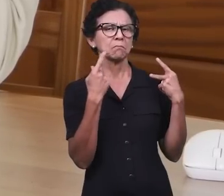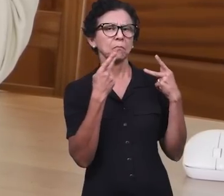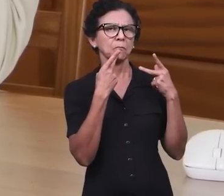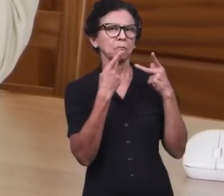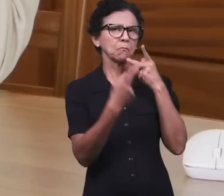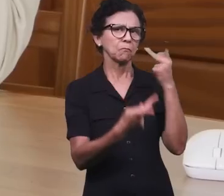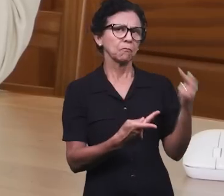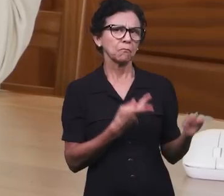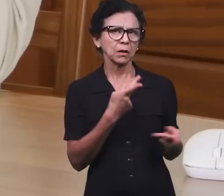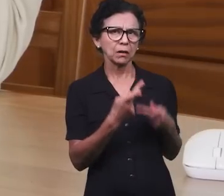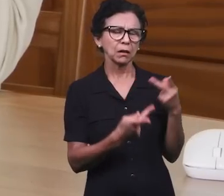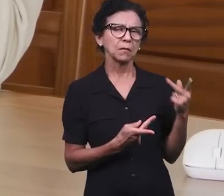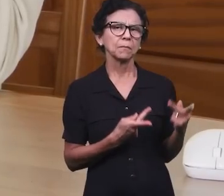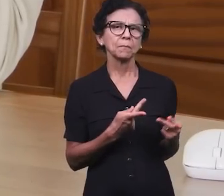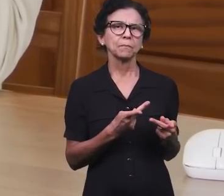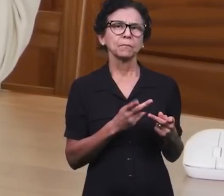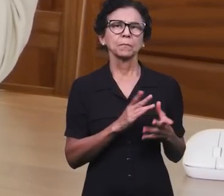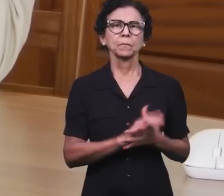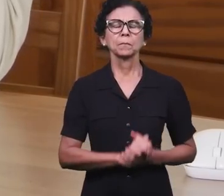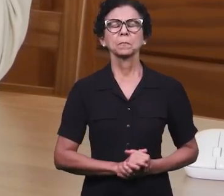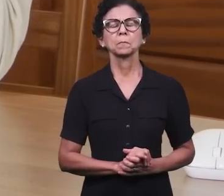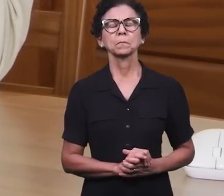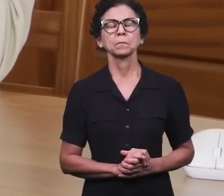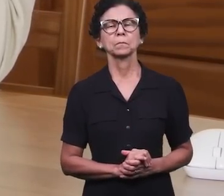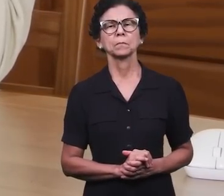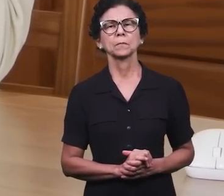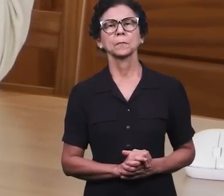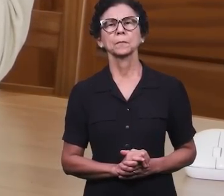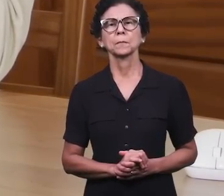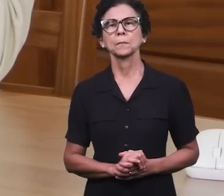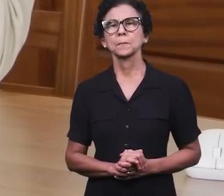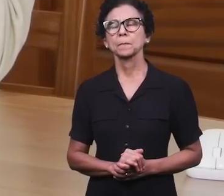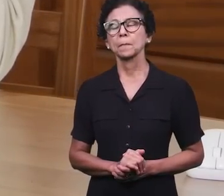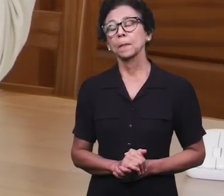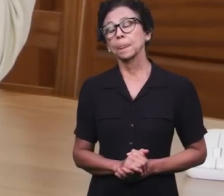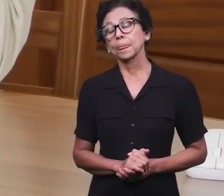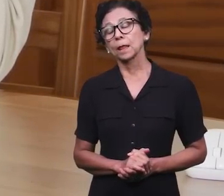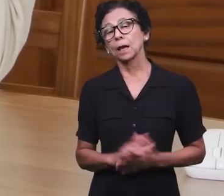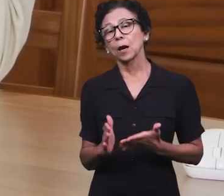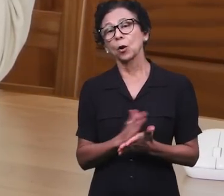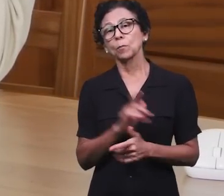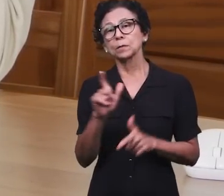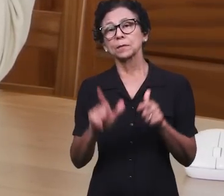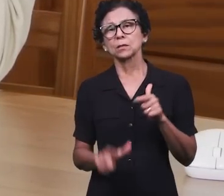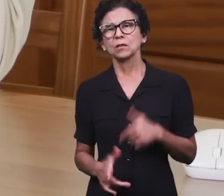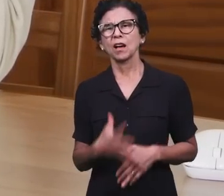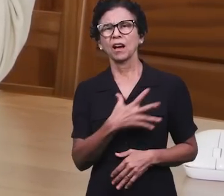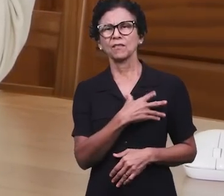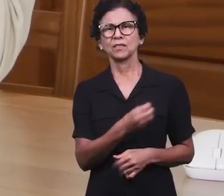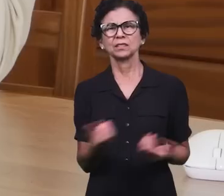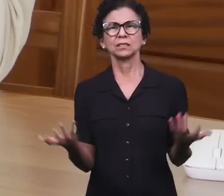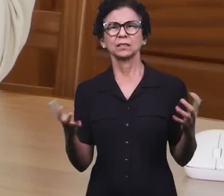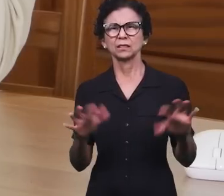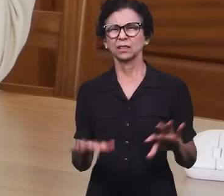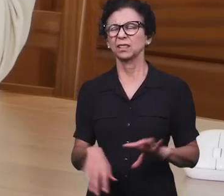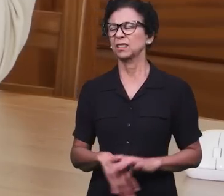aljava. É bom, às vezes filhos, hoje nós temos muitas pessoas que não querem ter filhos,